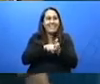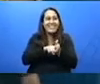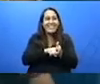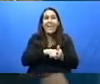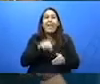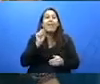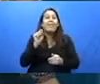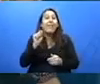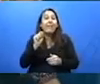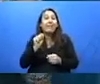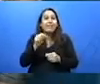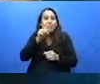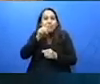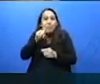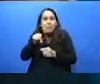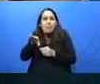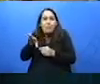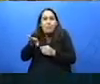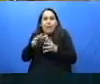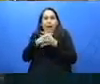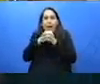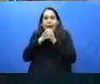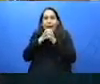que soltou o Pum.